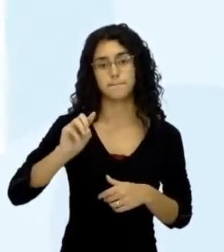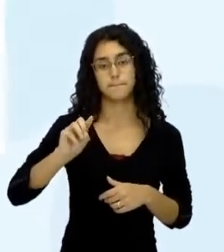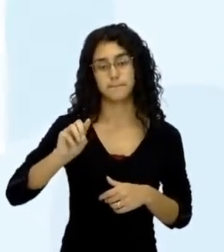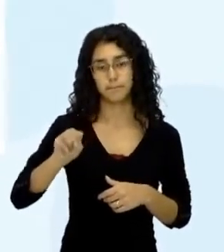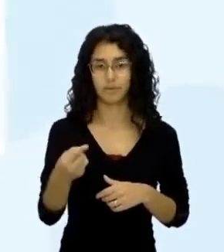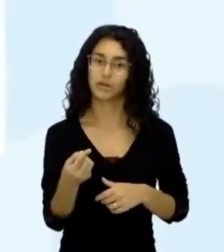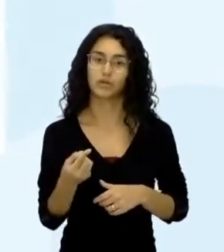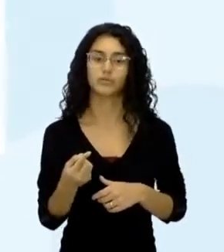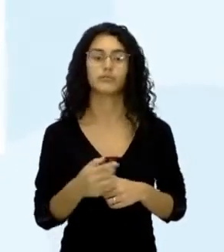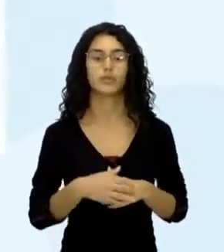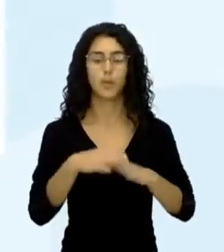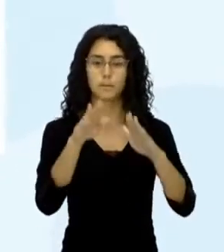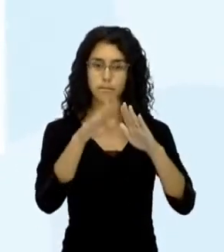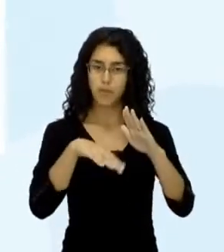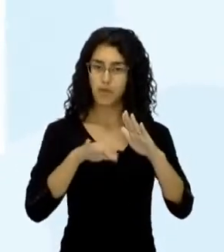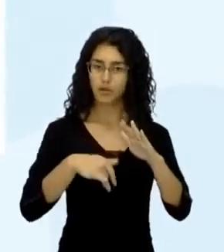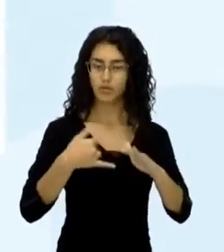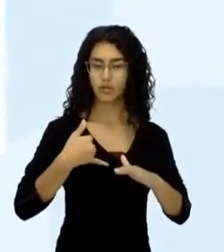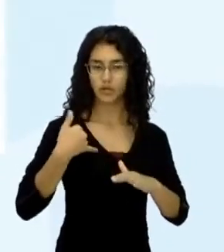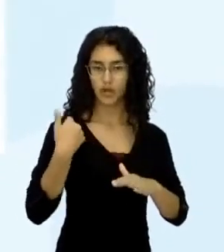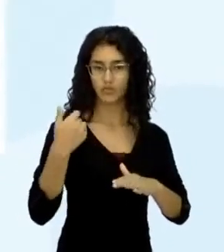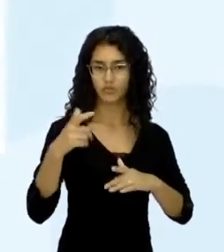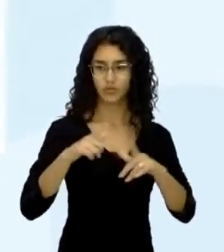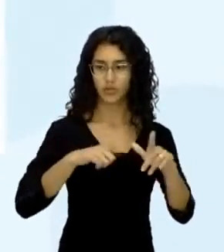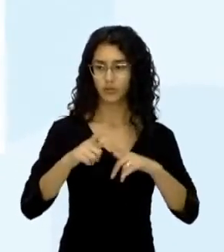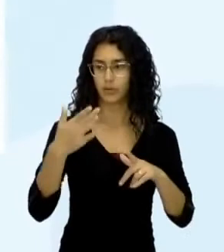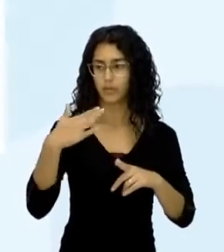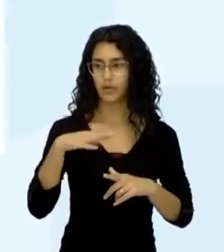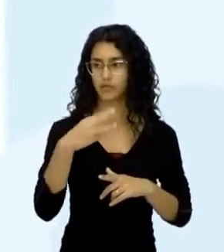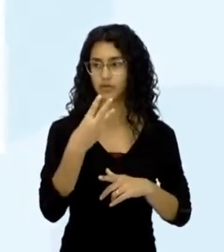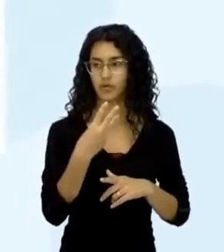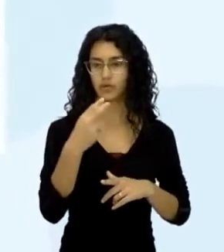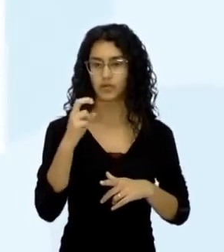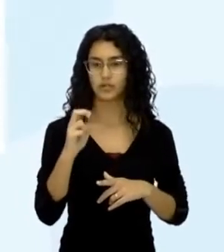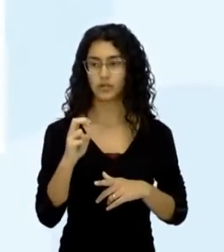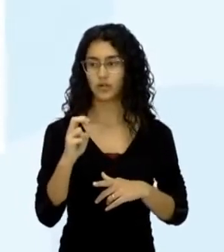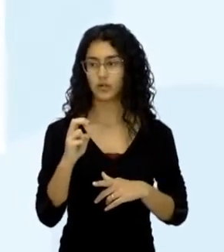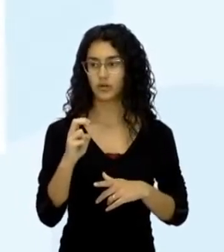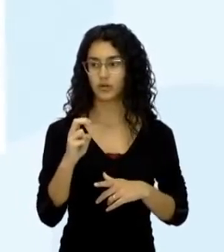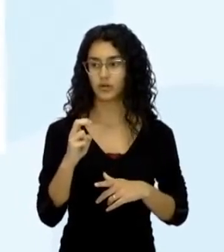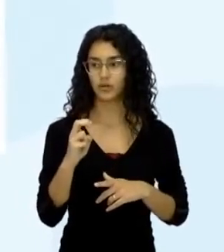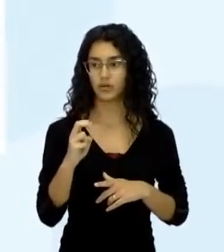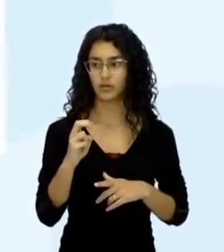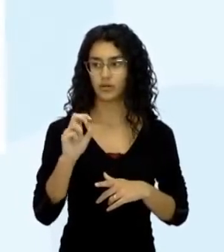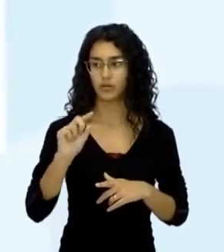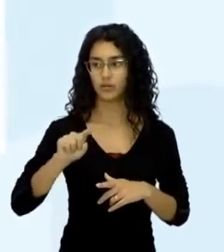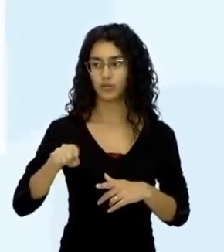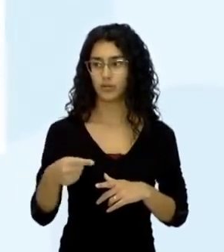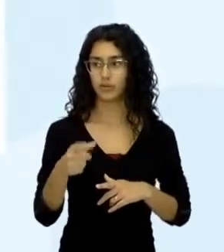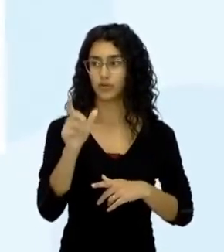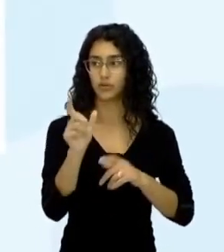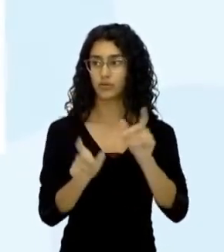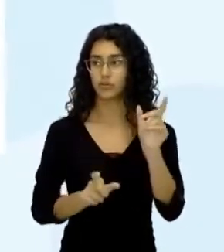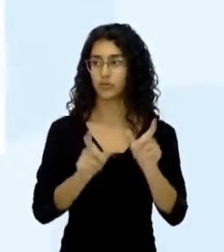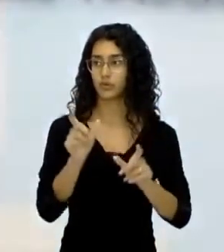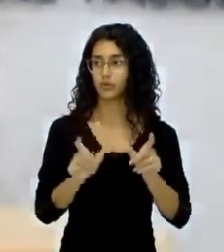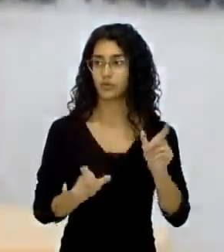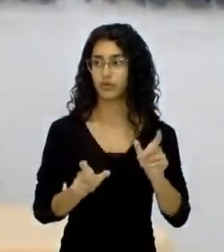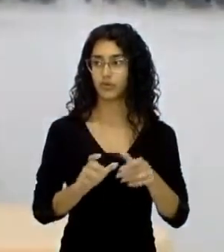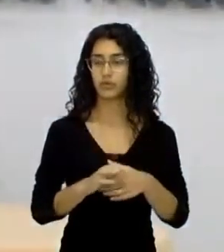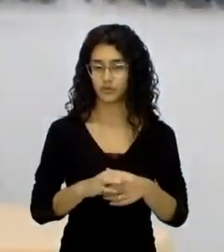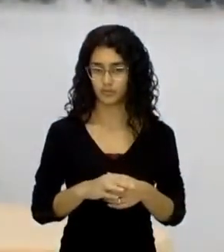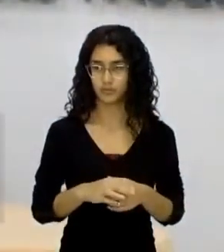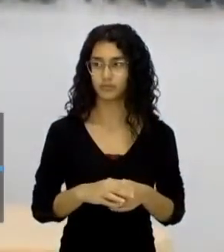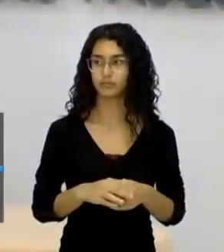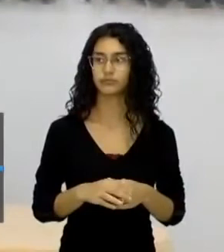E abaixo da idade de trabalhar, um pouco mais aí de 35 milhões de pessoas. Né? A taxa de desemprego nessa